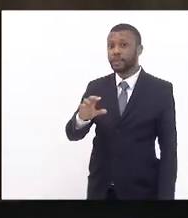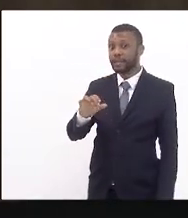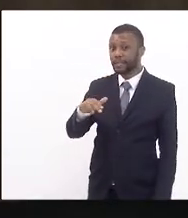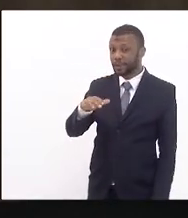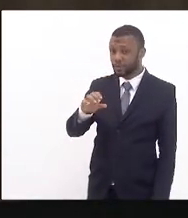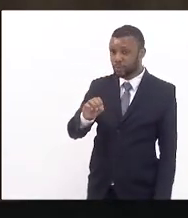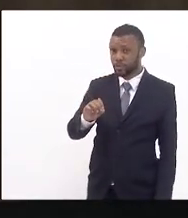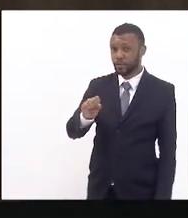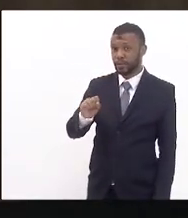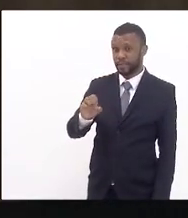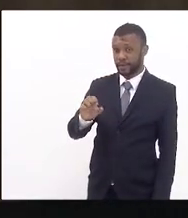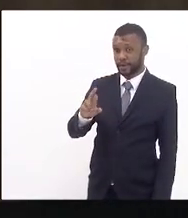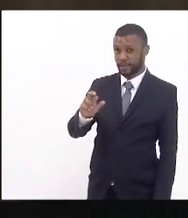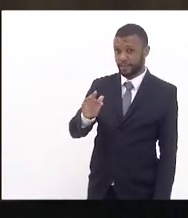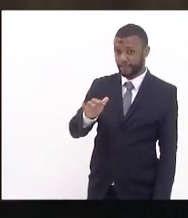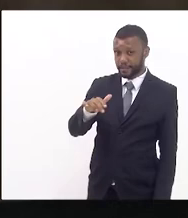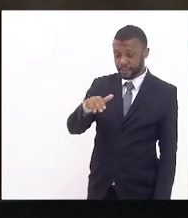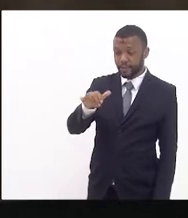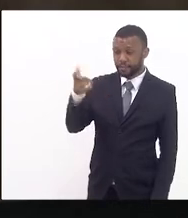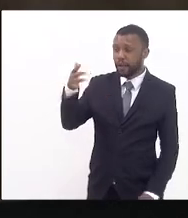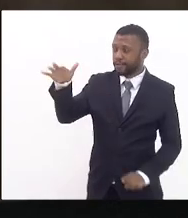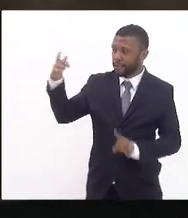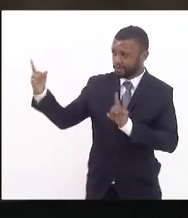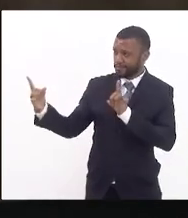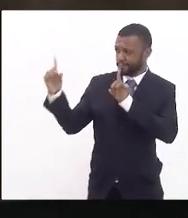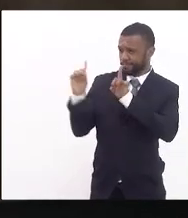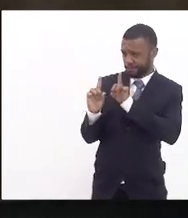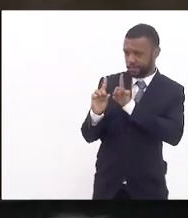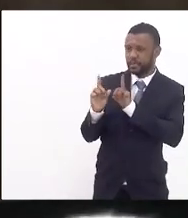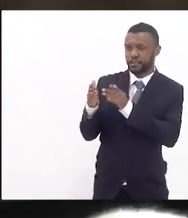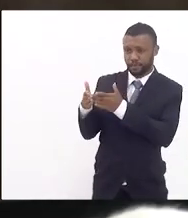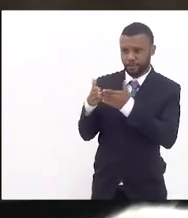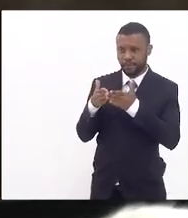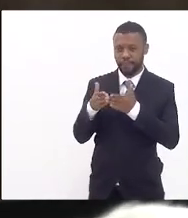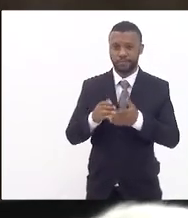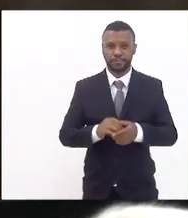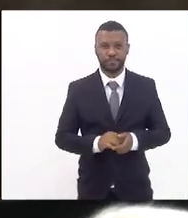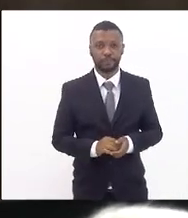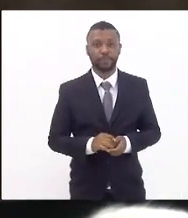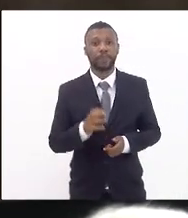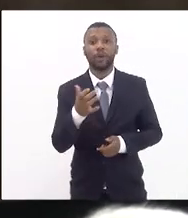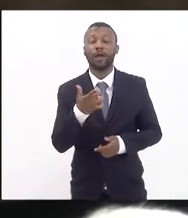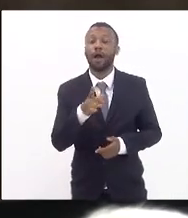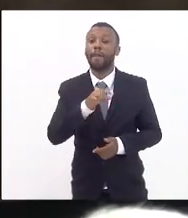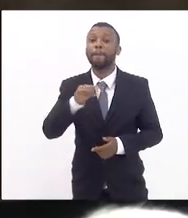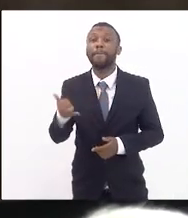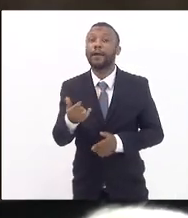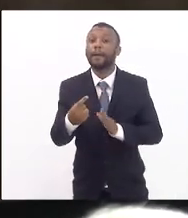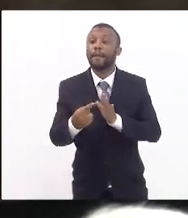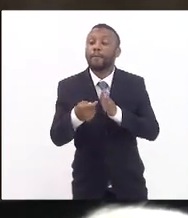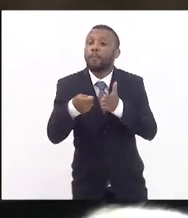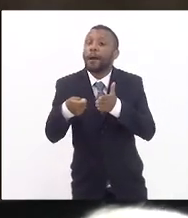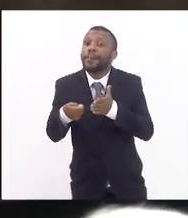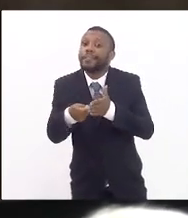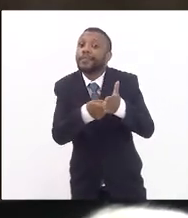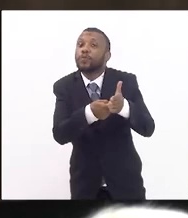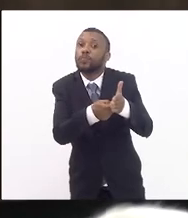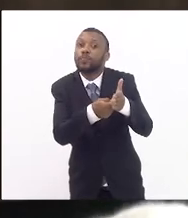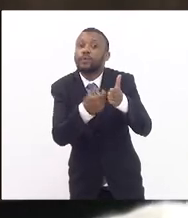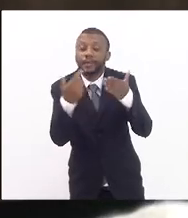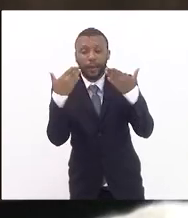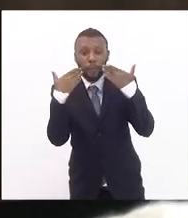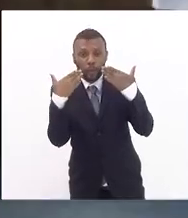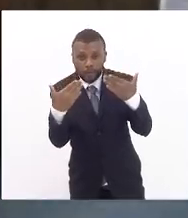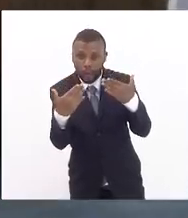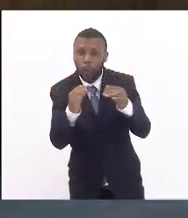de Porciúncula, eu quero aqui chamar o vereador, dá um pulo aqui, vereador, por favor. Eu vim aqui trazer uma denúncia que vem acontecendo nesse